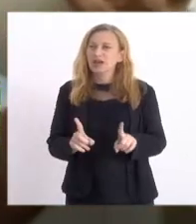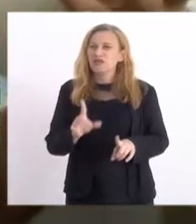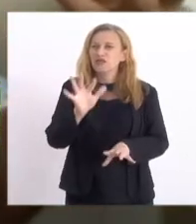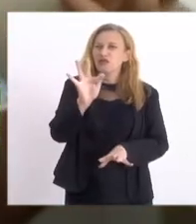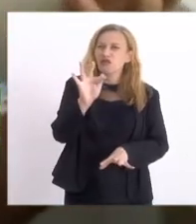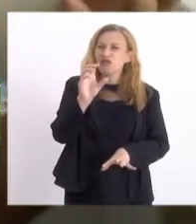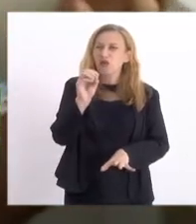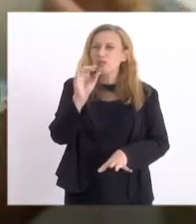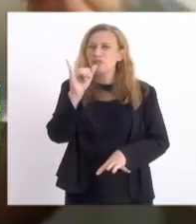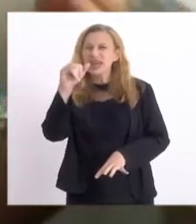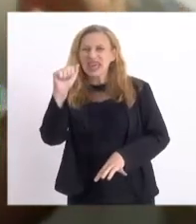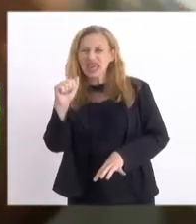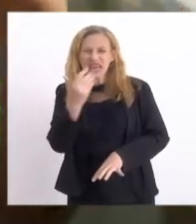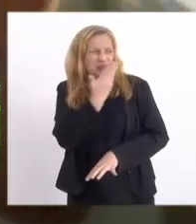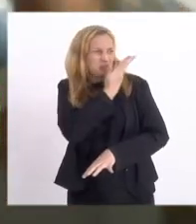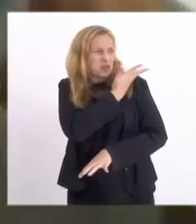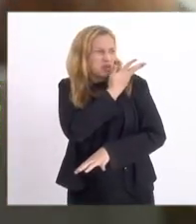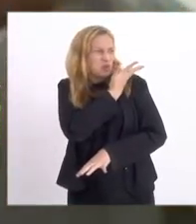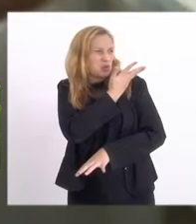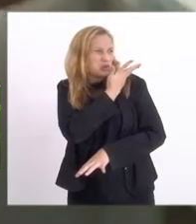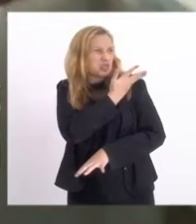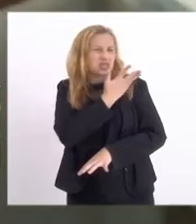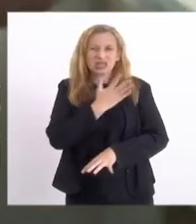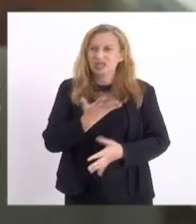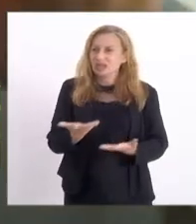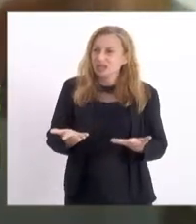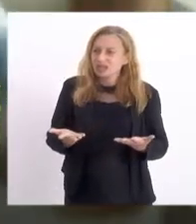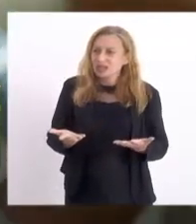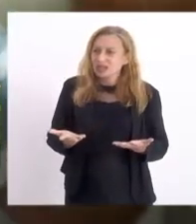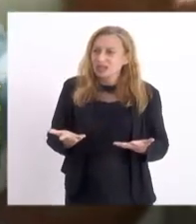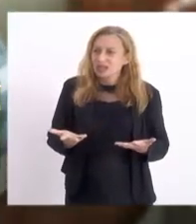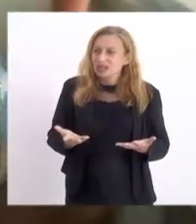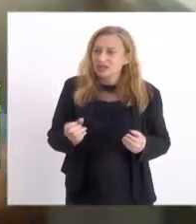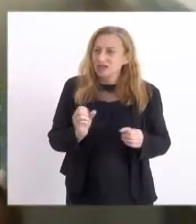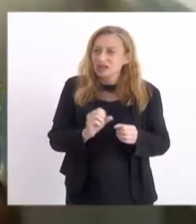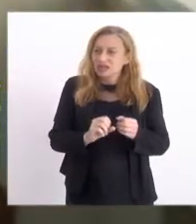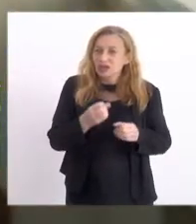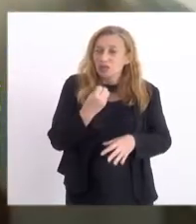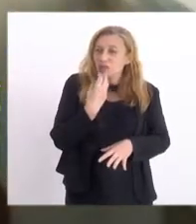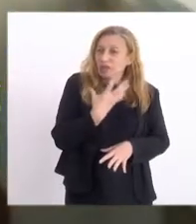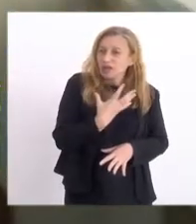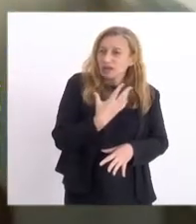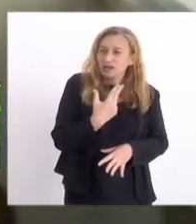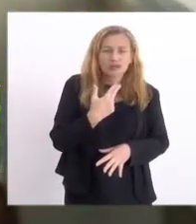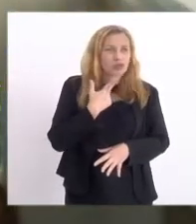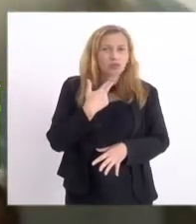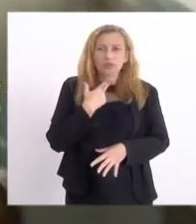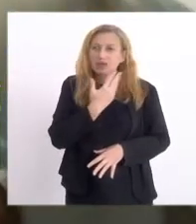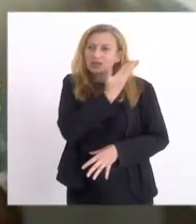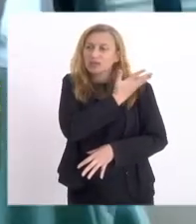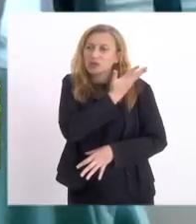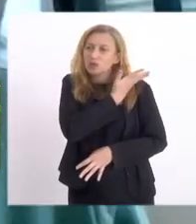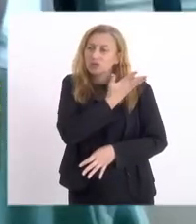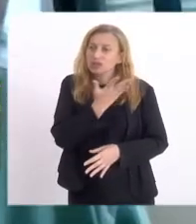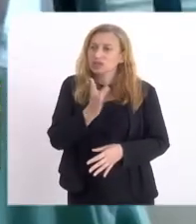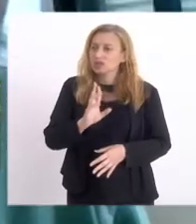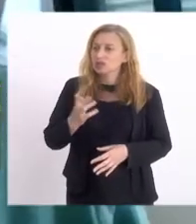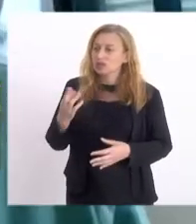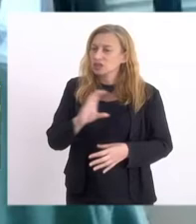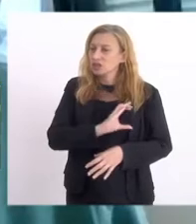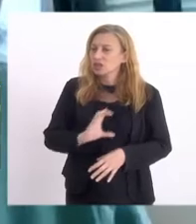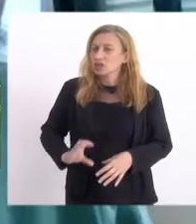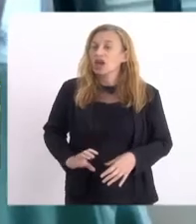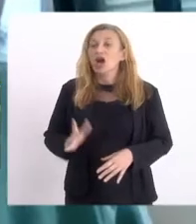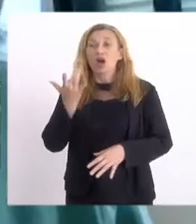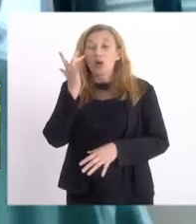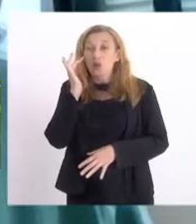fobia, alguém que só se propõe fazer o bem, você não pode ter fobia. Então, eu acho